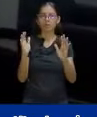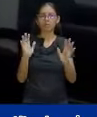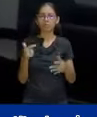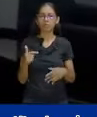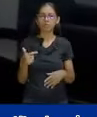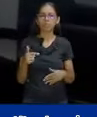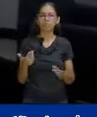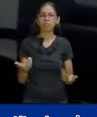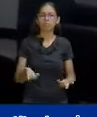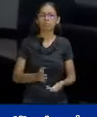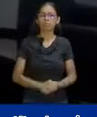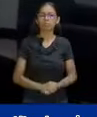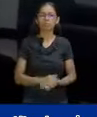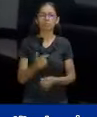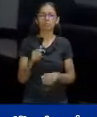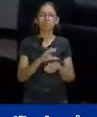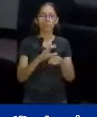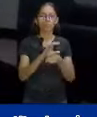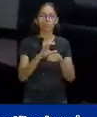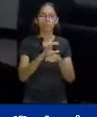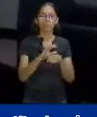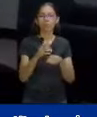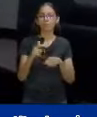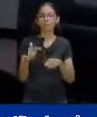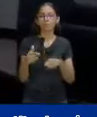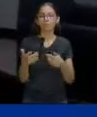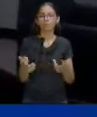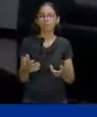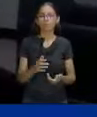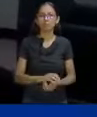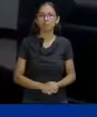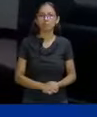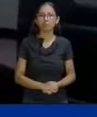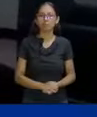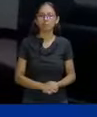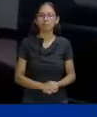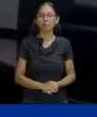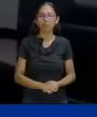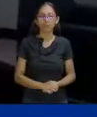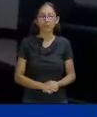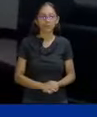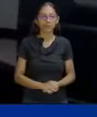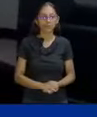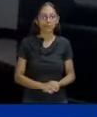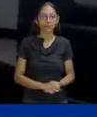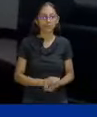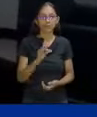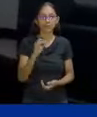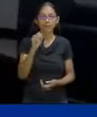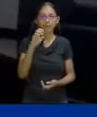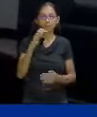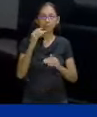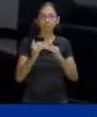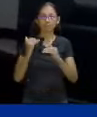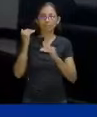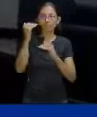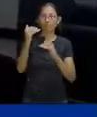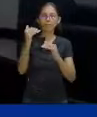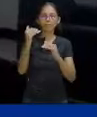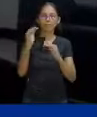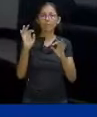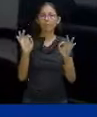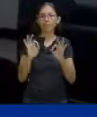existe determinação constitucional que confira esse poder ao TSE